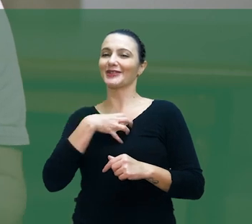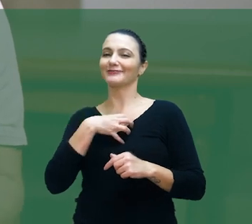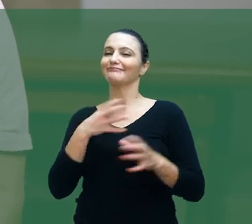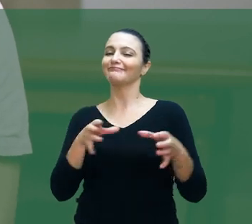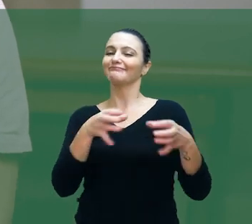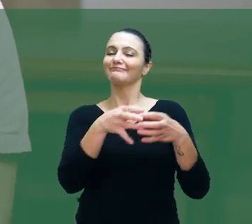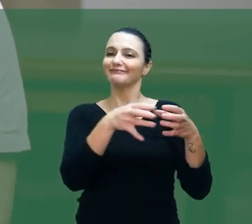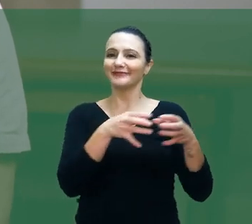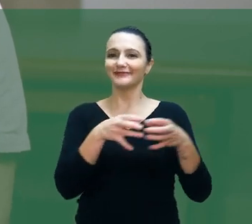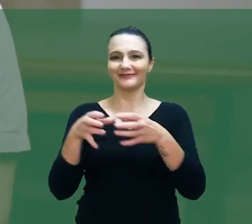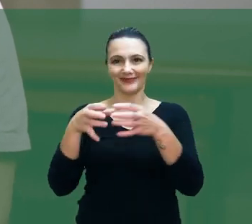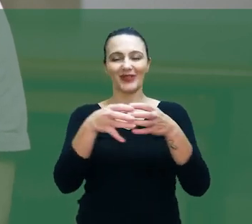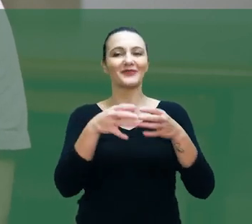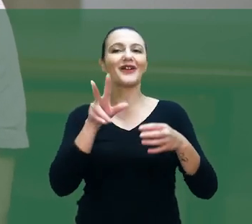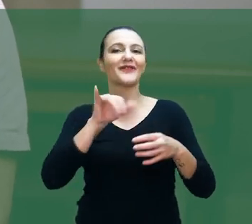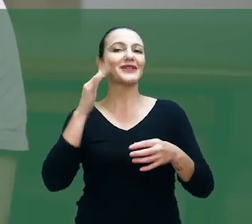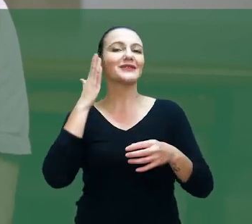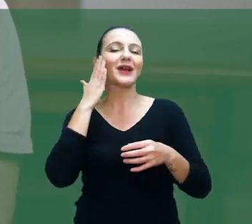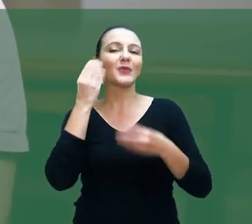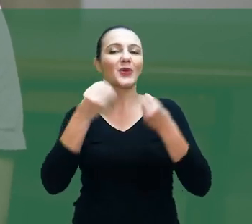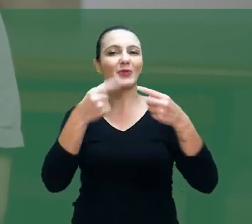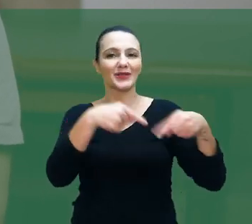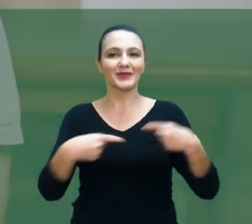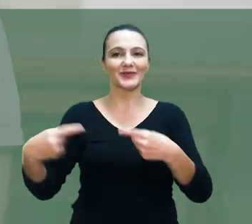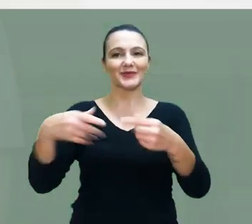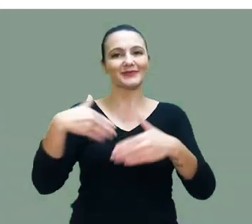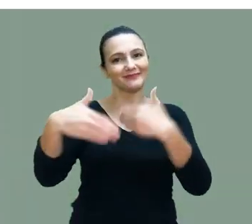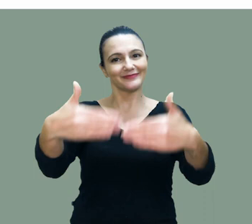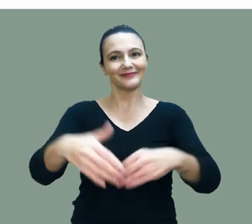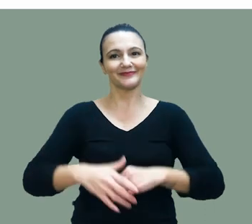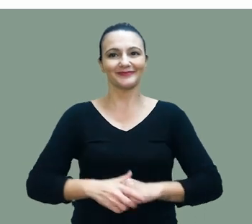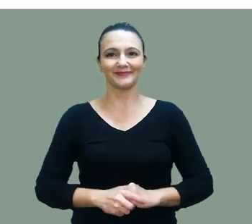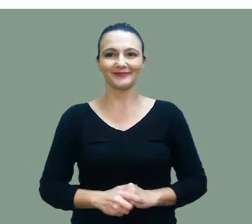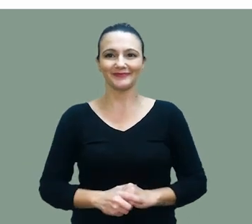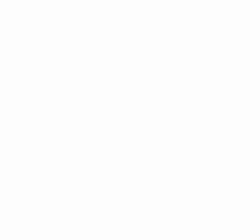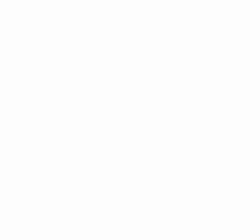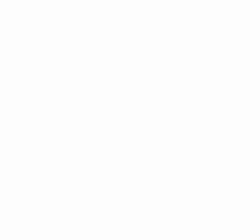que vão saber como levar essa discussão adiante.